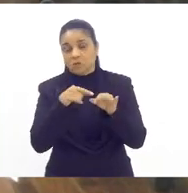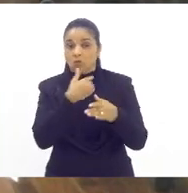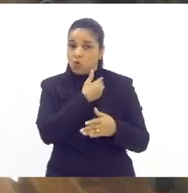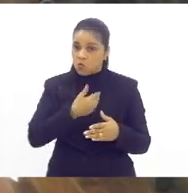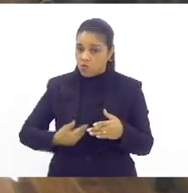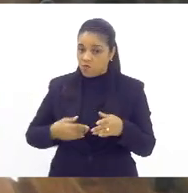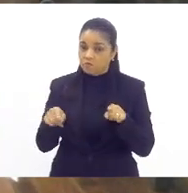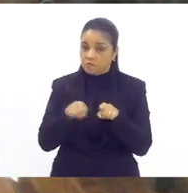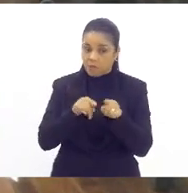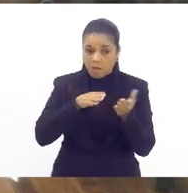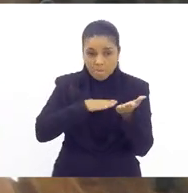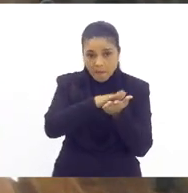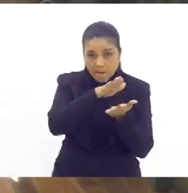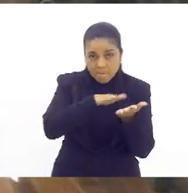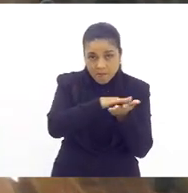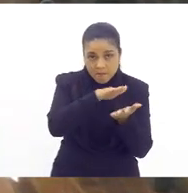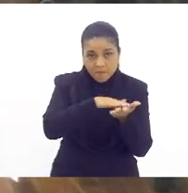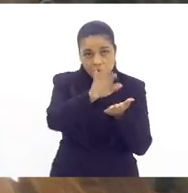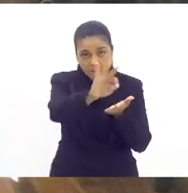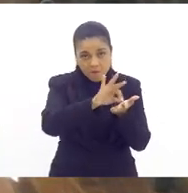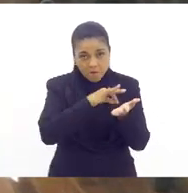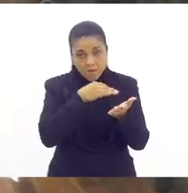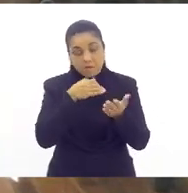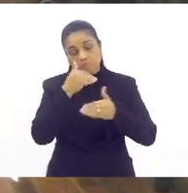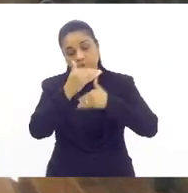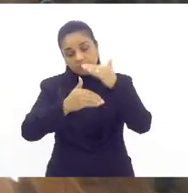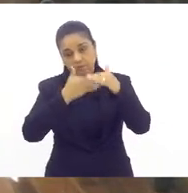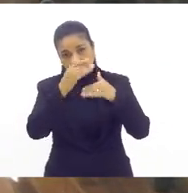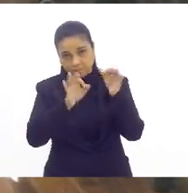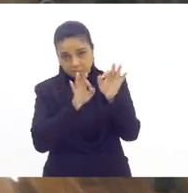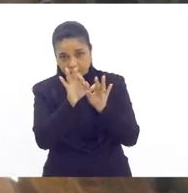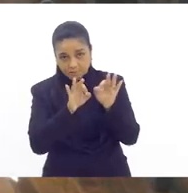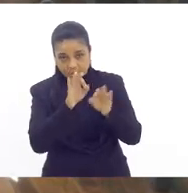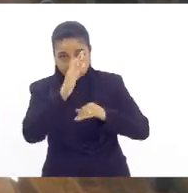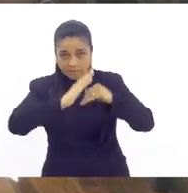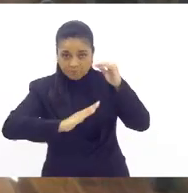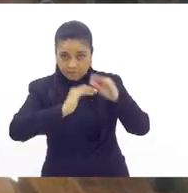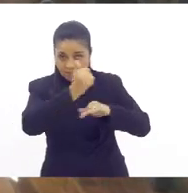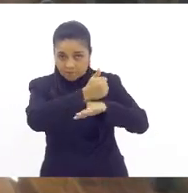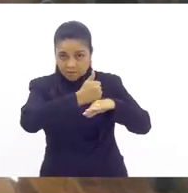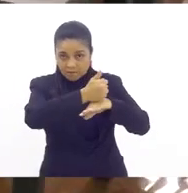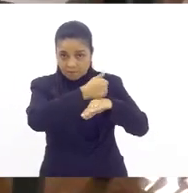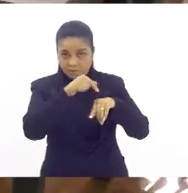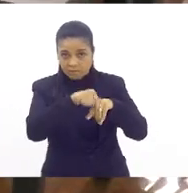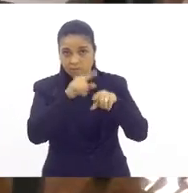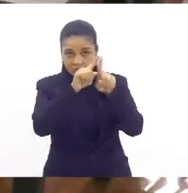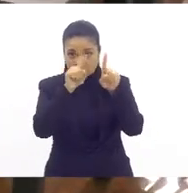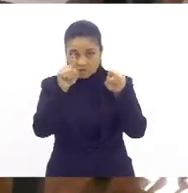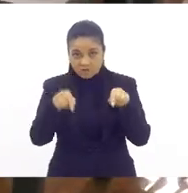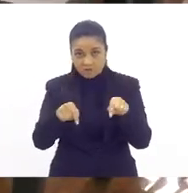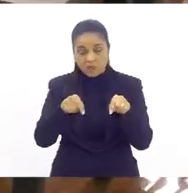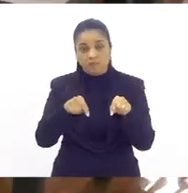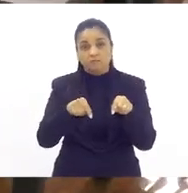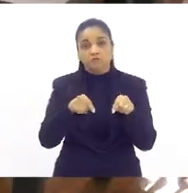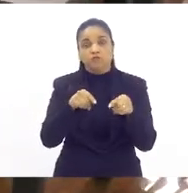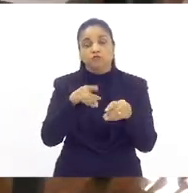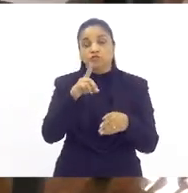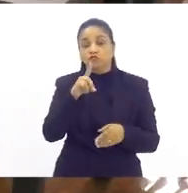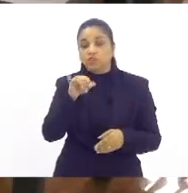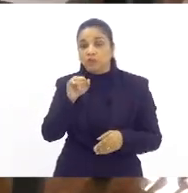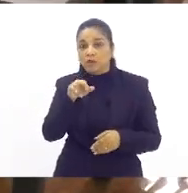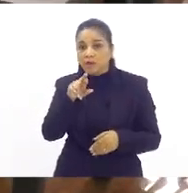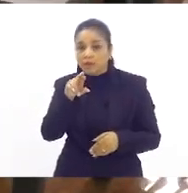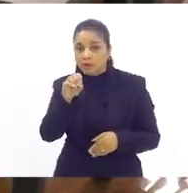da publicação da própria progressão das progressões na realidade dos Servidores no Diário Oficial